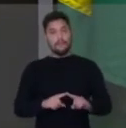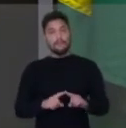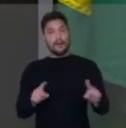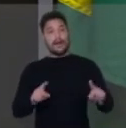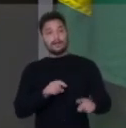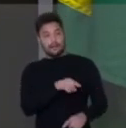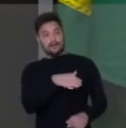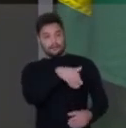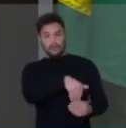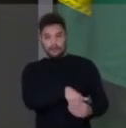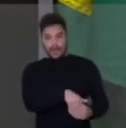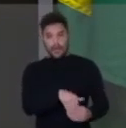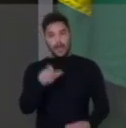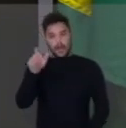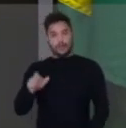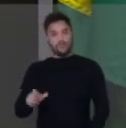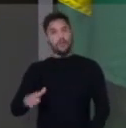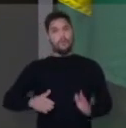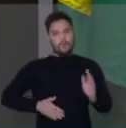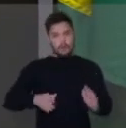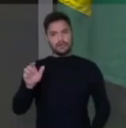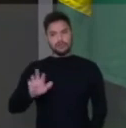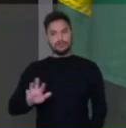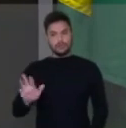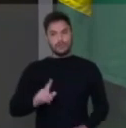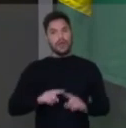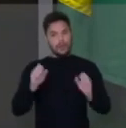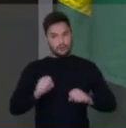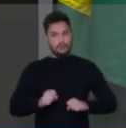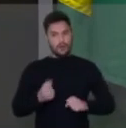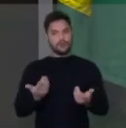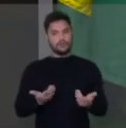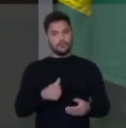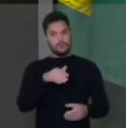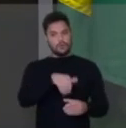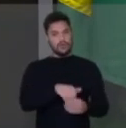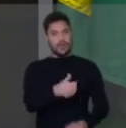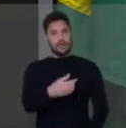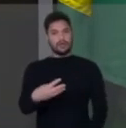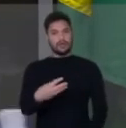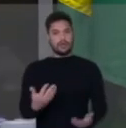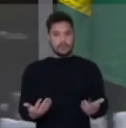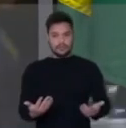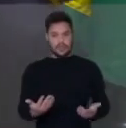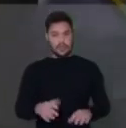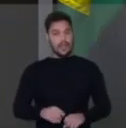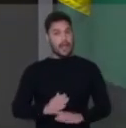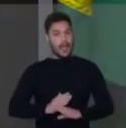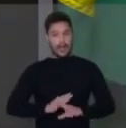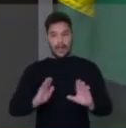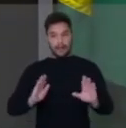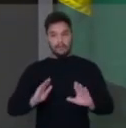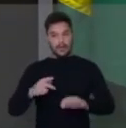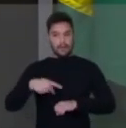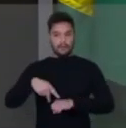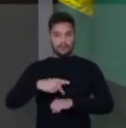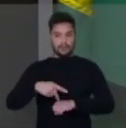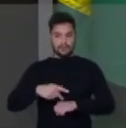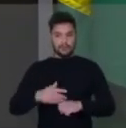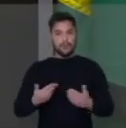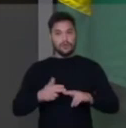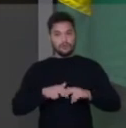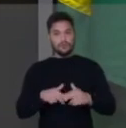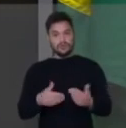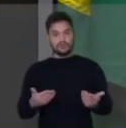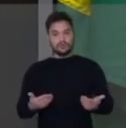do país, como votar num bandido igual Lula, aí ele pode colocar lá, apertar o 13 e destruir por completo uma nação. Então temos que